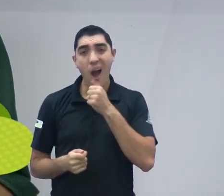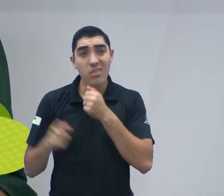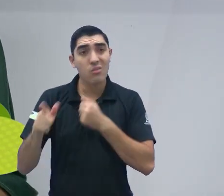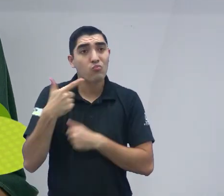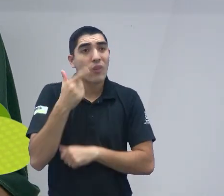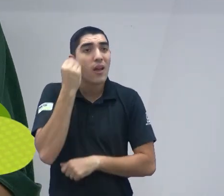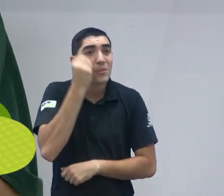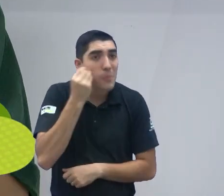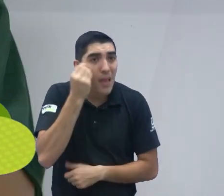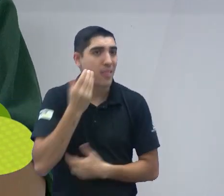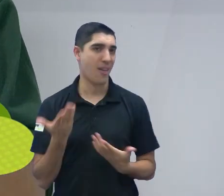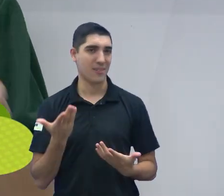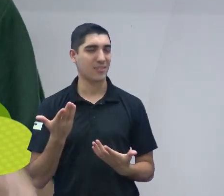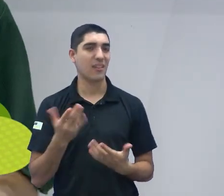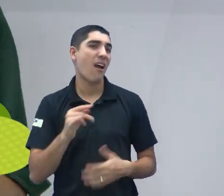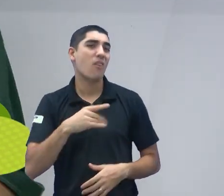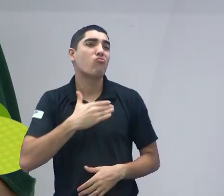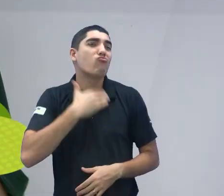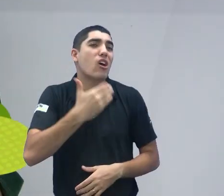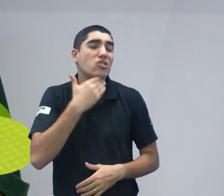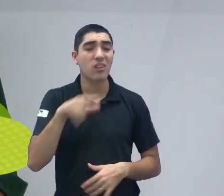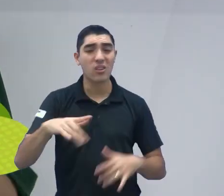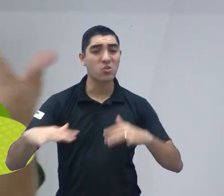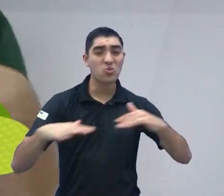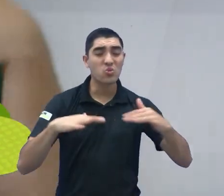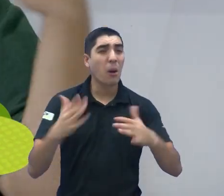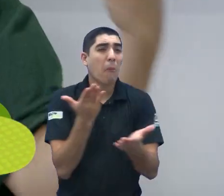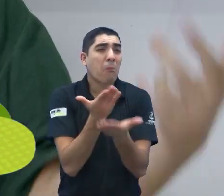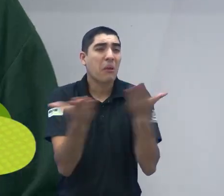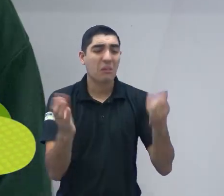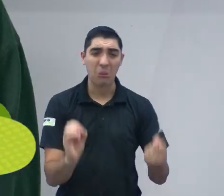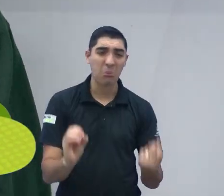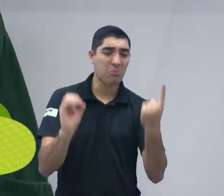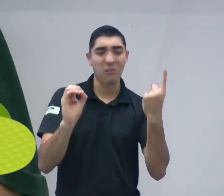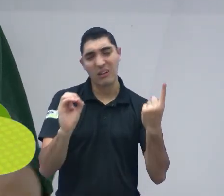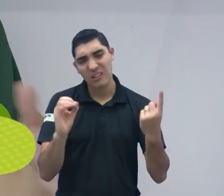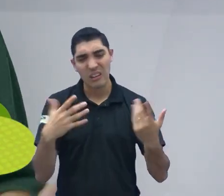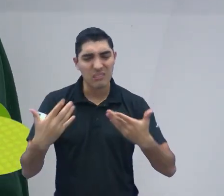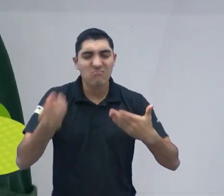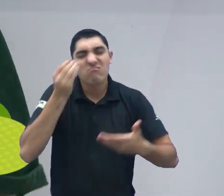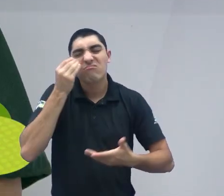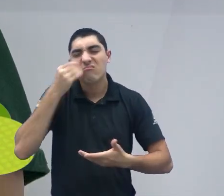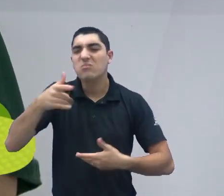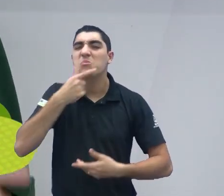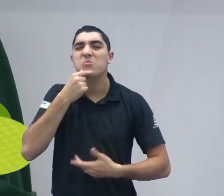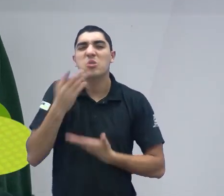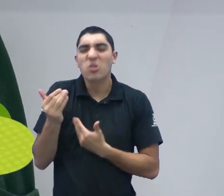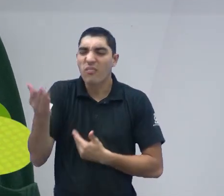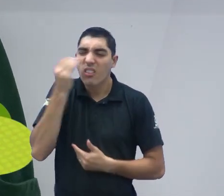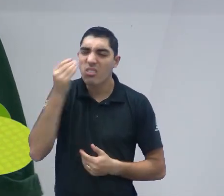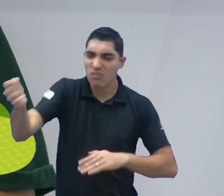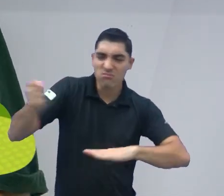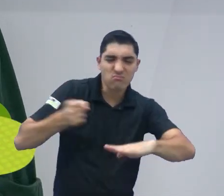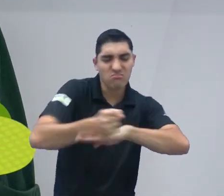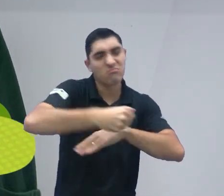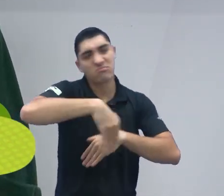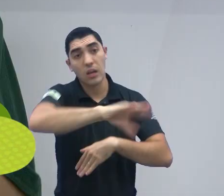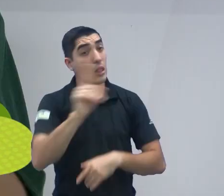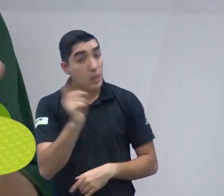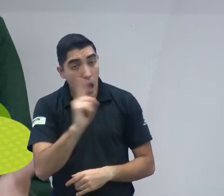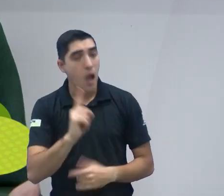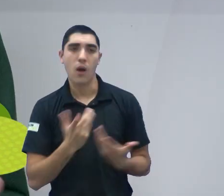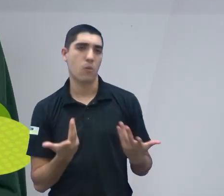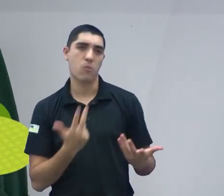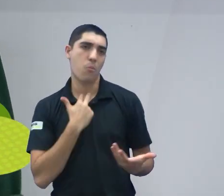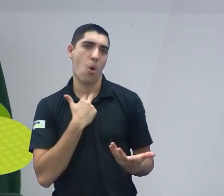horas em que tá tudo perdido, Eles têm que entrar, de repente, no jogo que tá ganho, um 2-0, entrar ali com 30, 35 do segundo tempo,